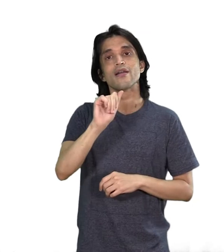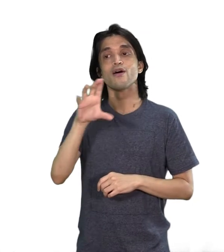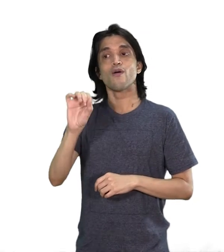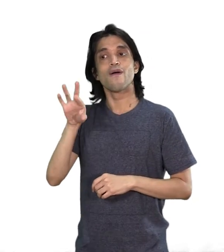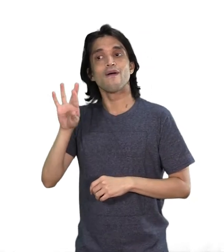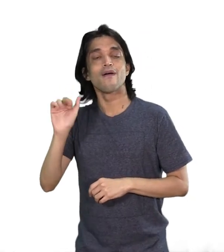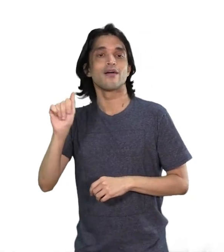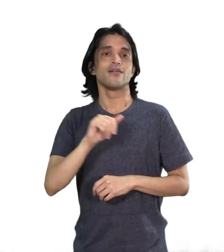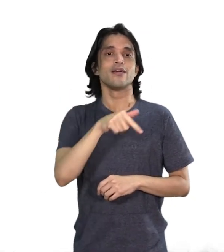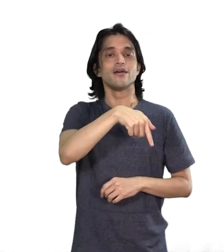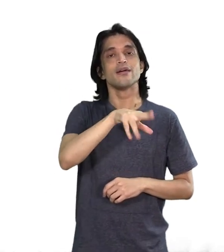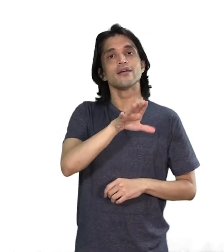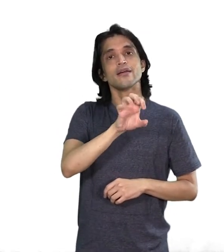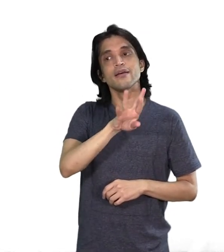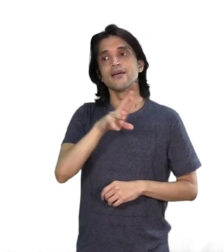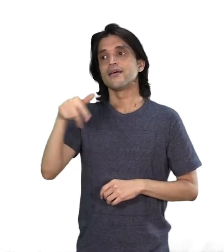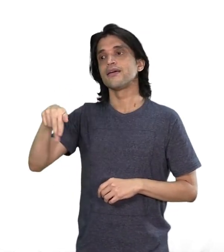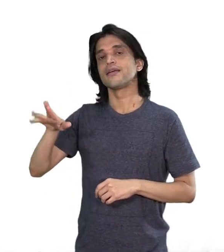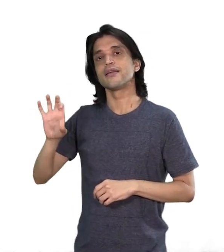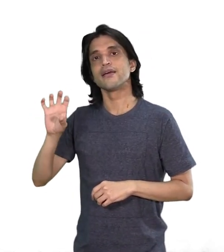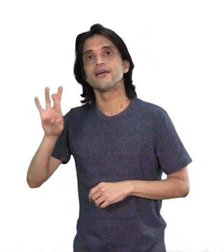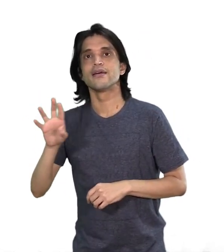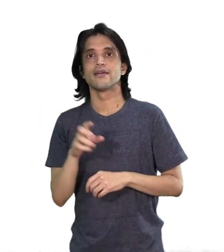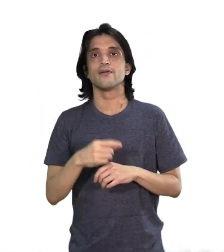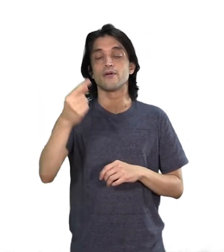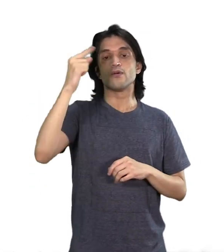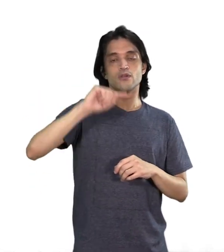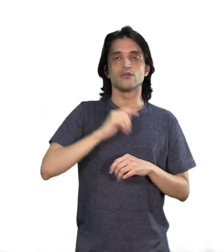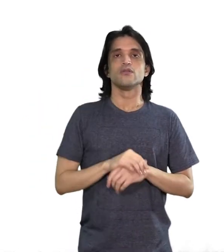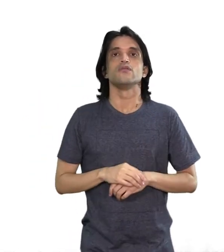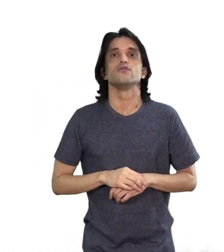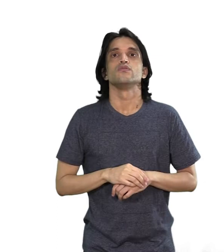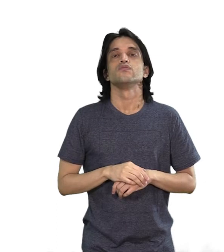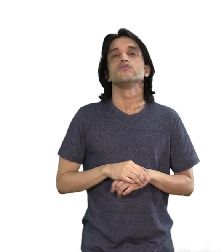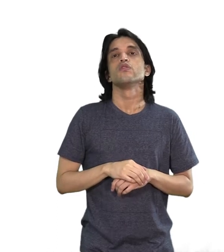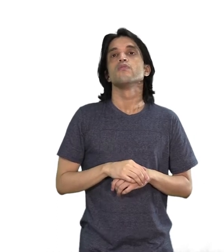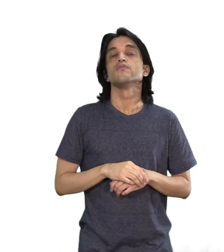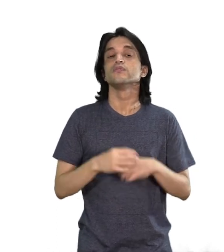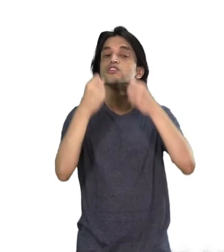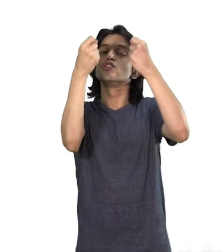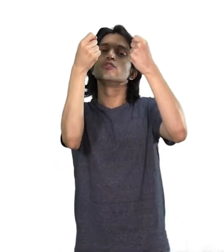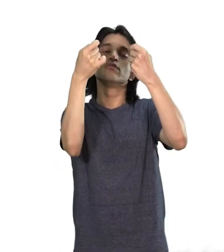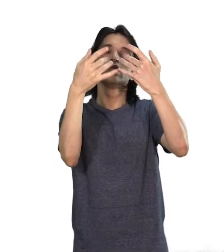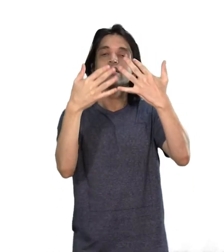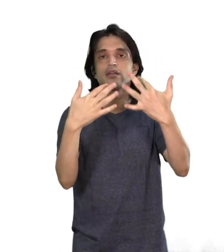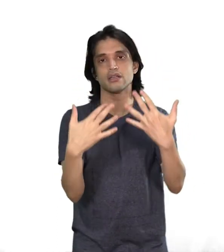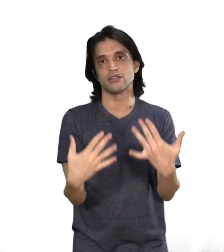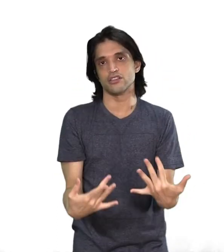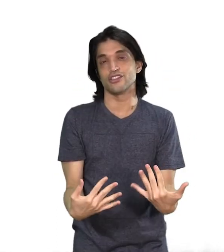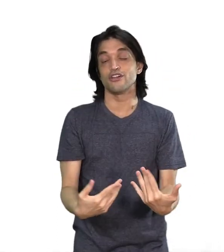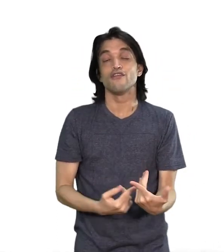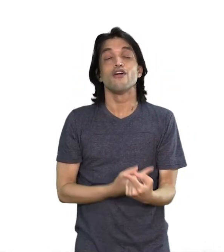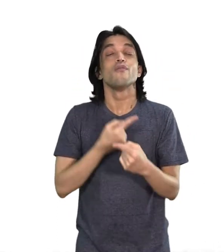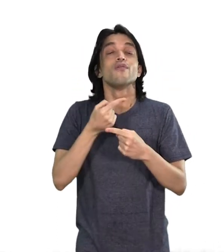Explicativas, explicação, justificativa, exprimem motivo, razão. Principais